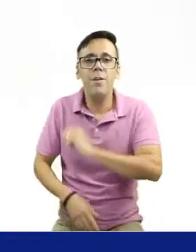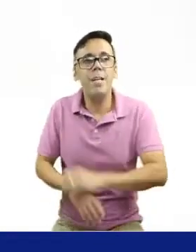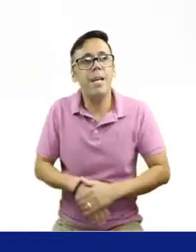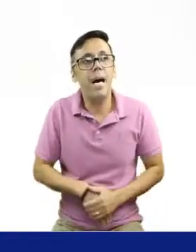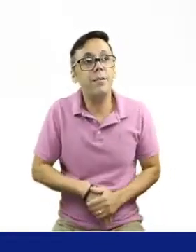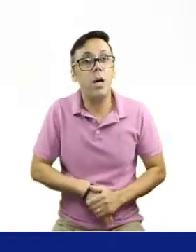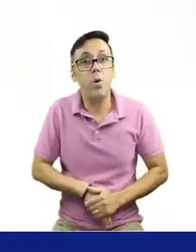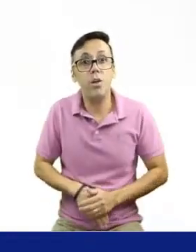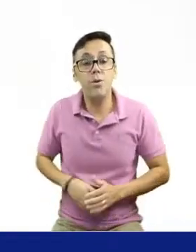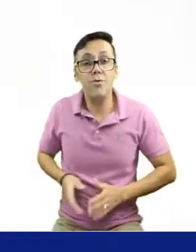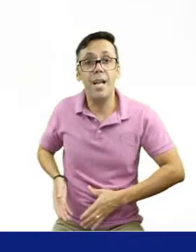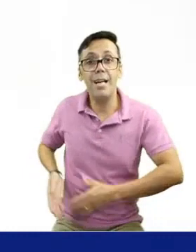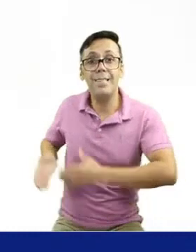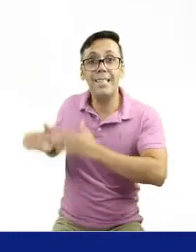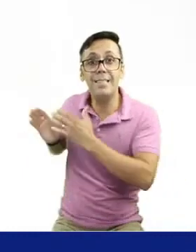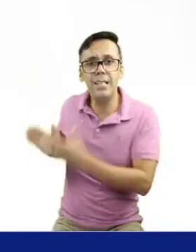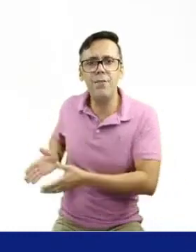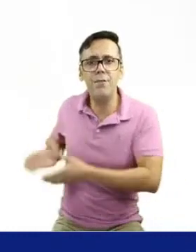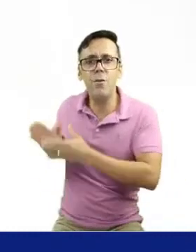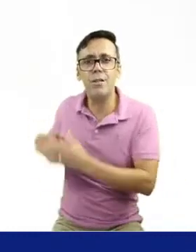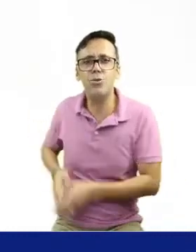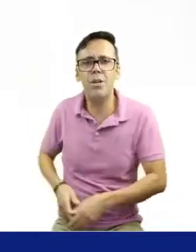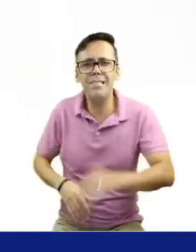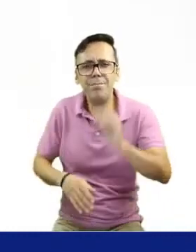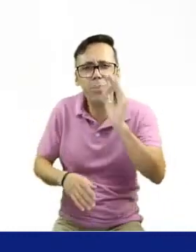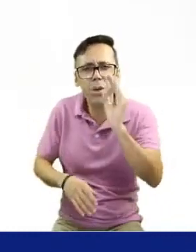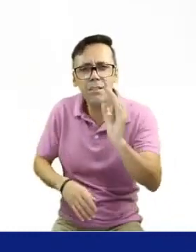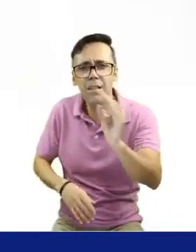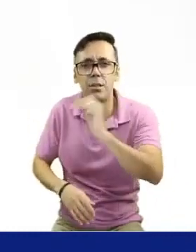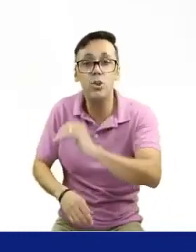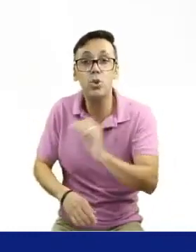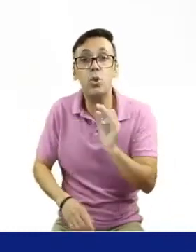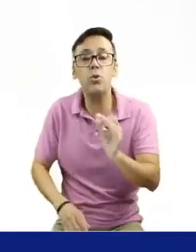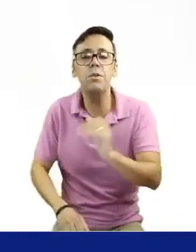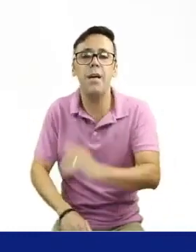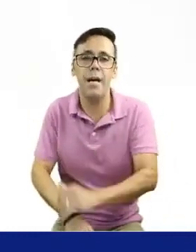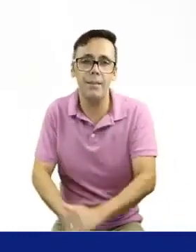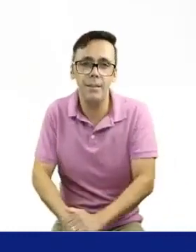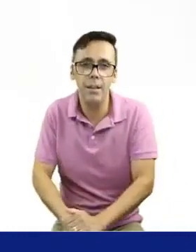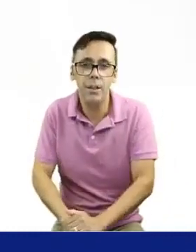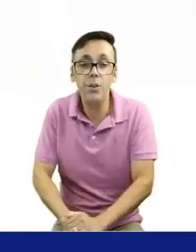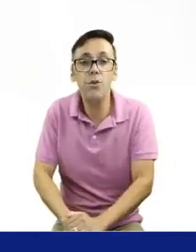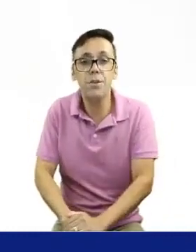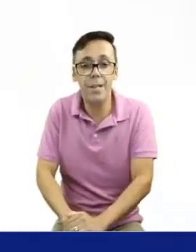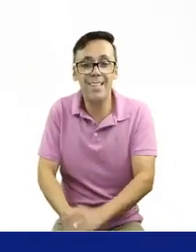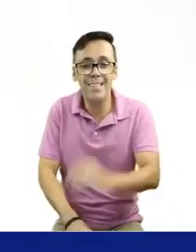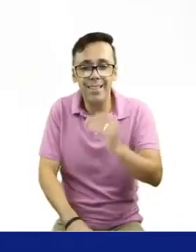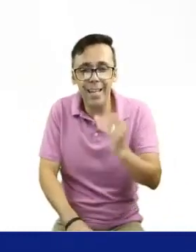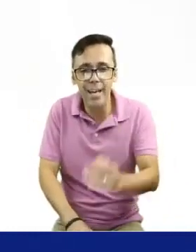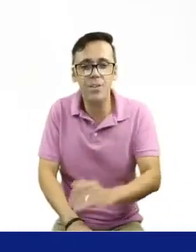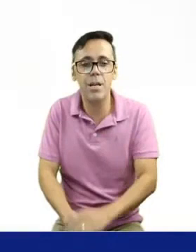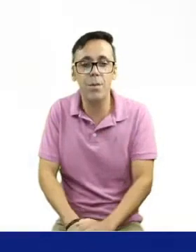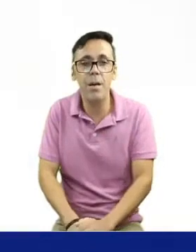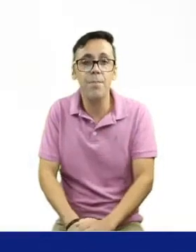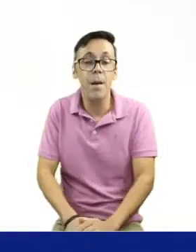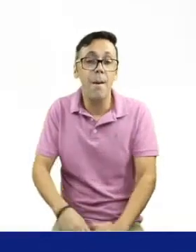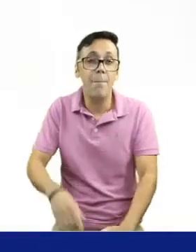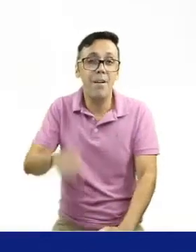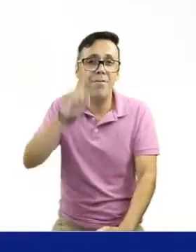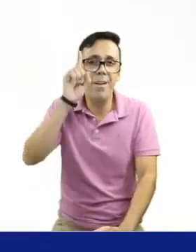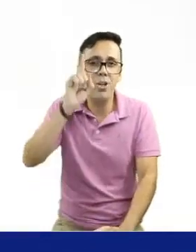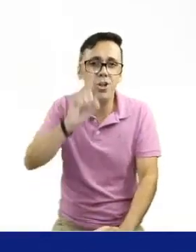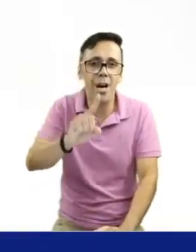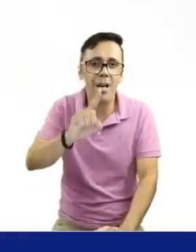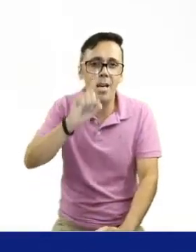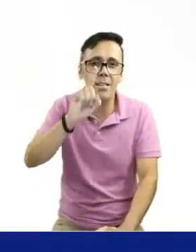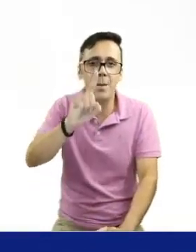então fica ligado que agora nós vamos falar das informações importantes cruciais e você deve saber